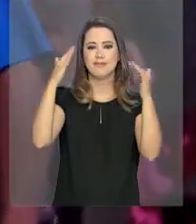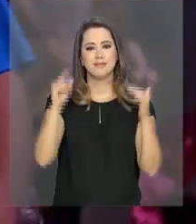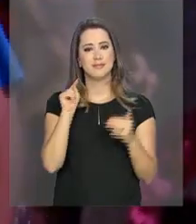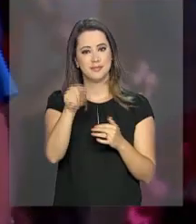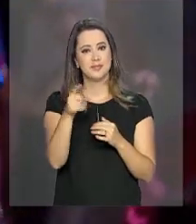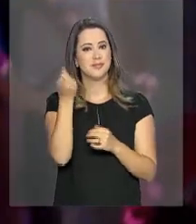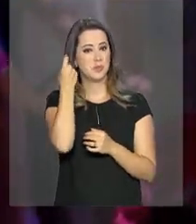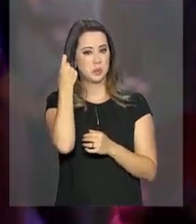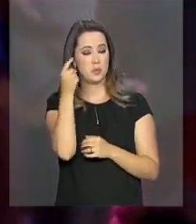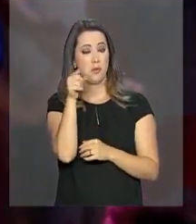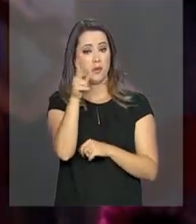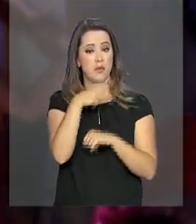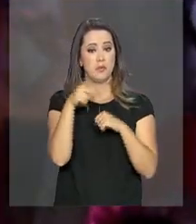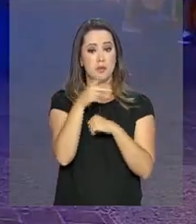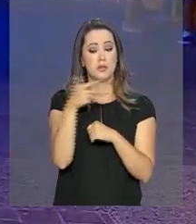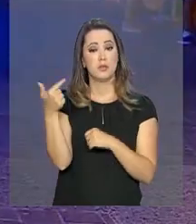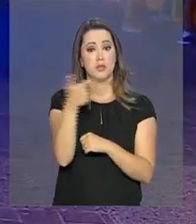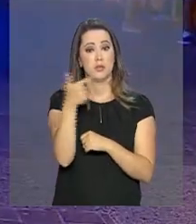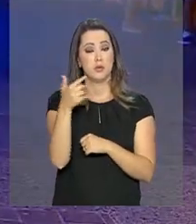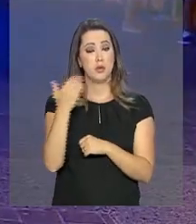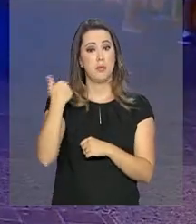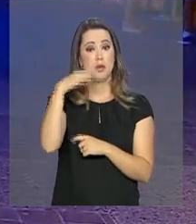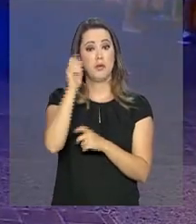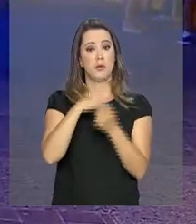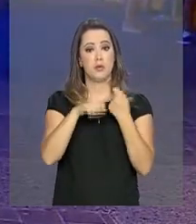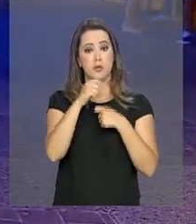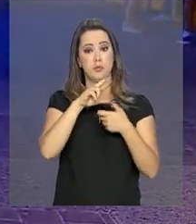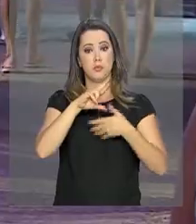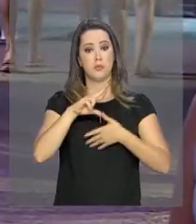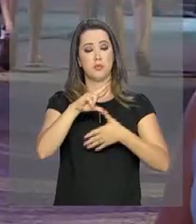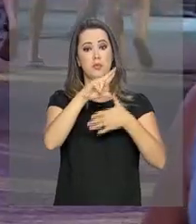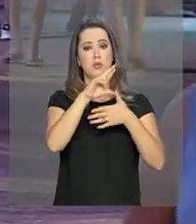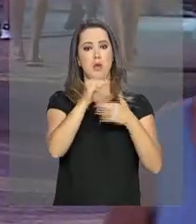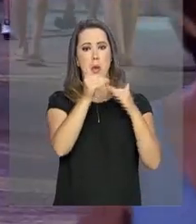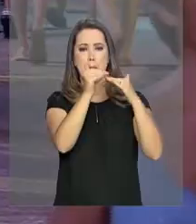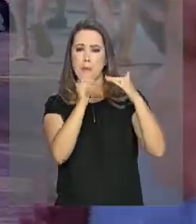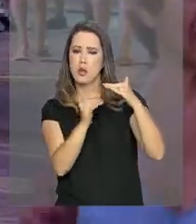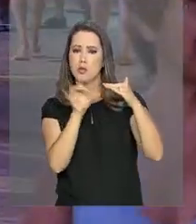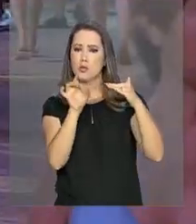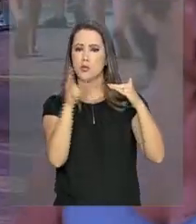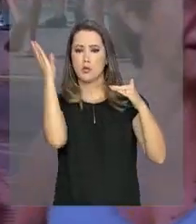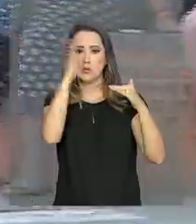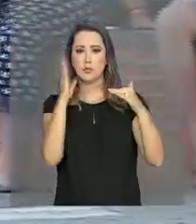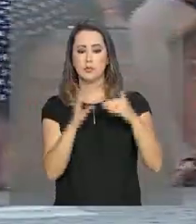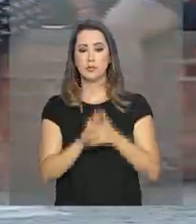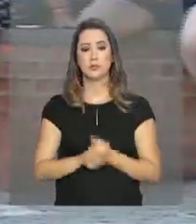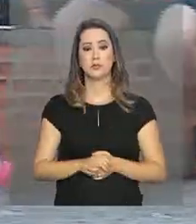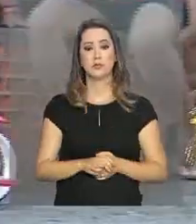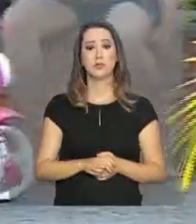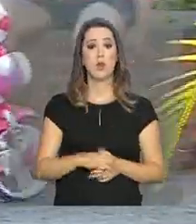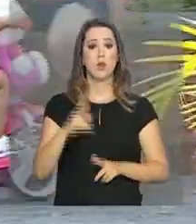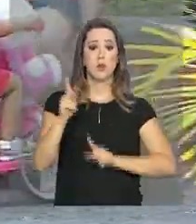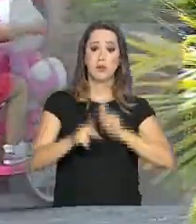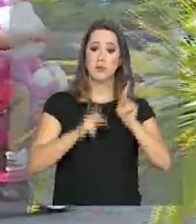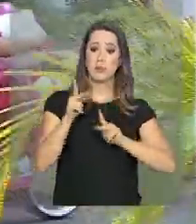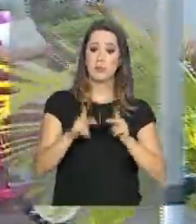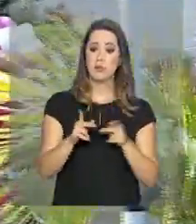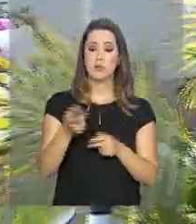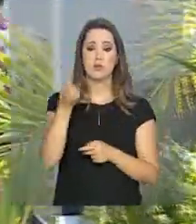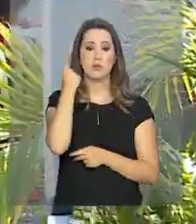país que se destaca como a segunda maior economia da américa latina atrás apenas do brasil a população mexicana